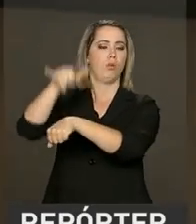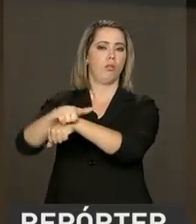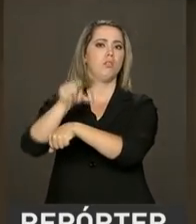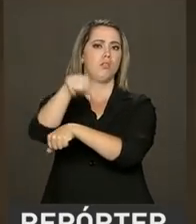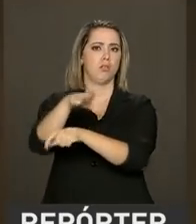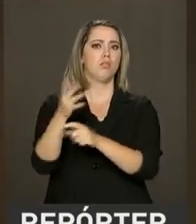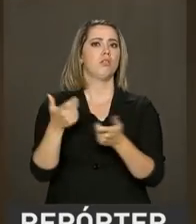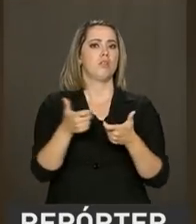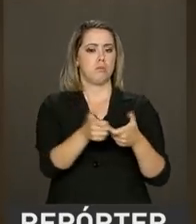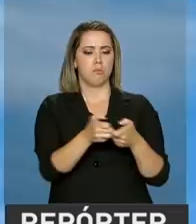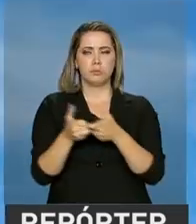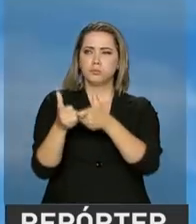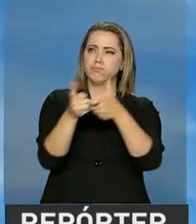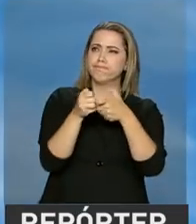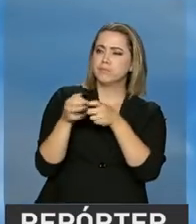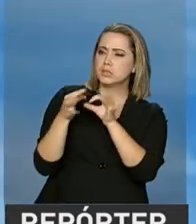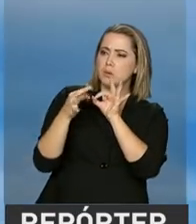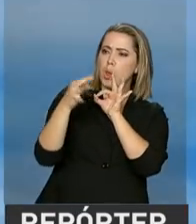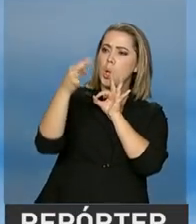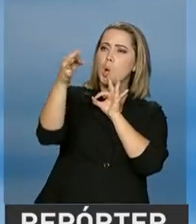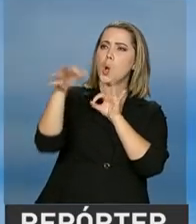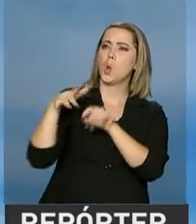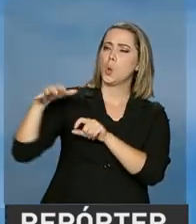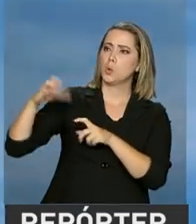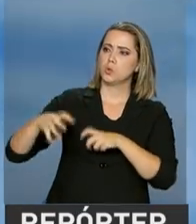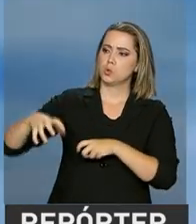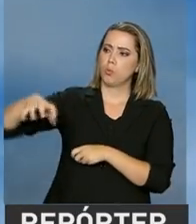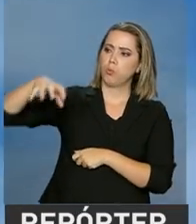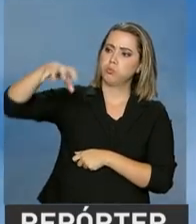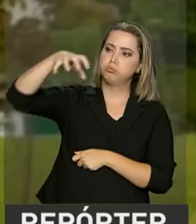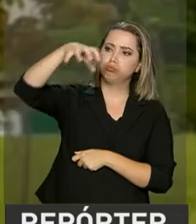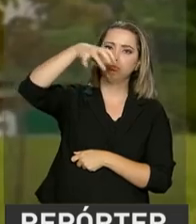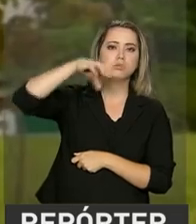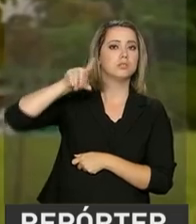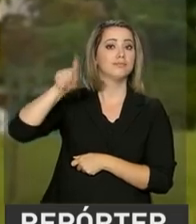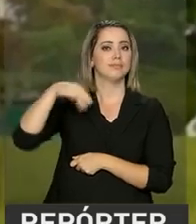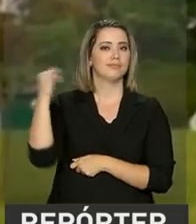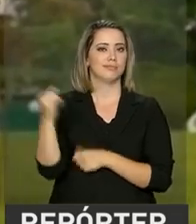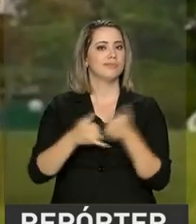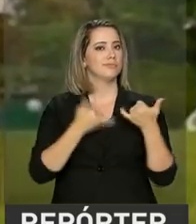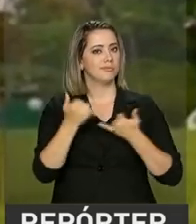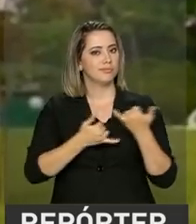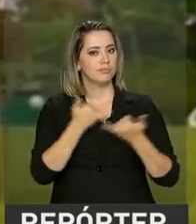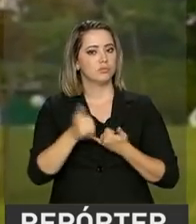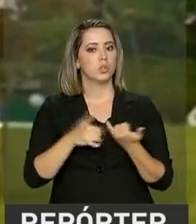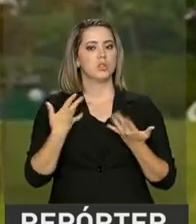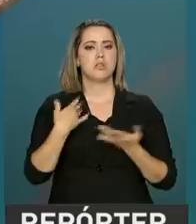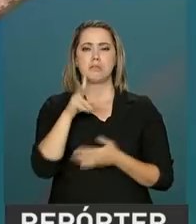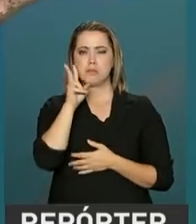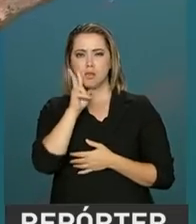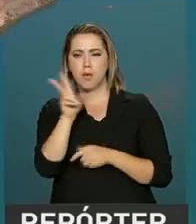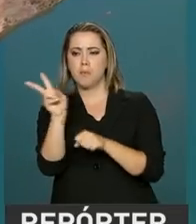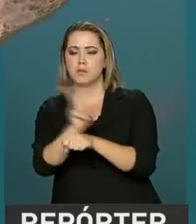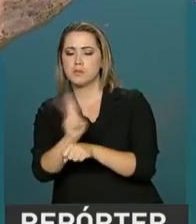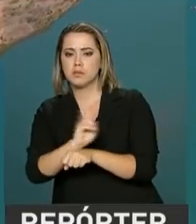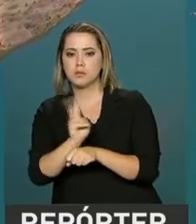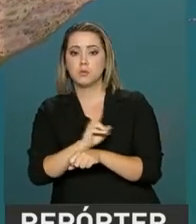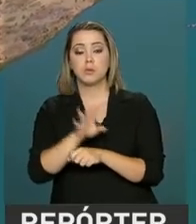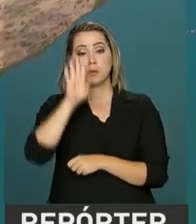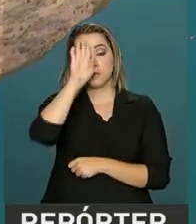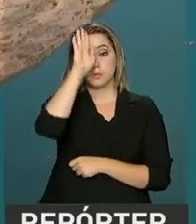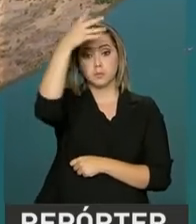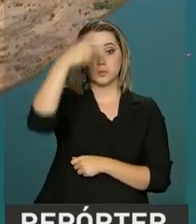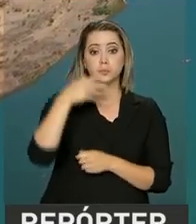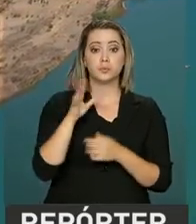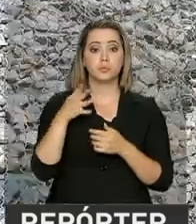aeronaves pilotadas remotamente têm revolucionado atividades de lazer, inspeção de linhas de energia, segurança e